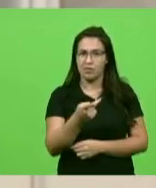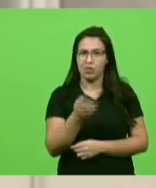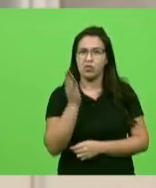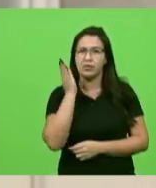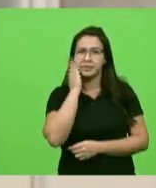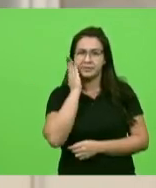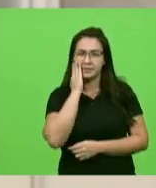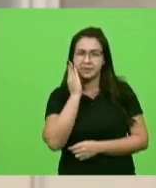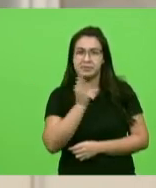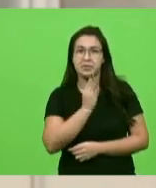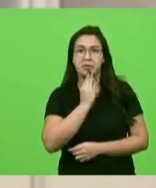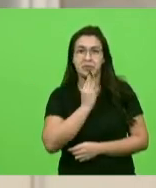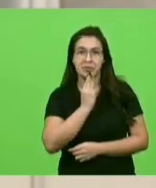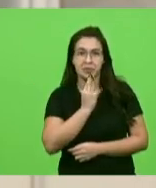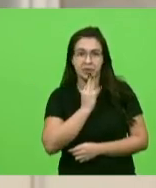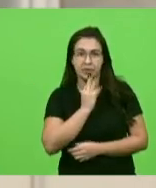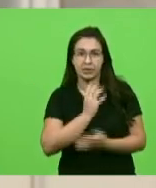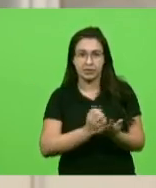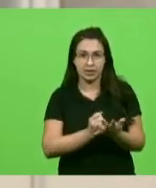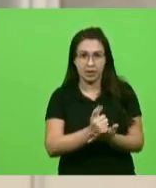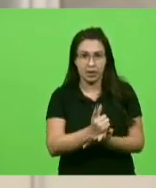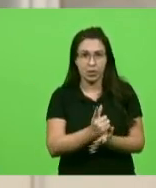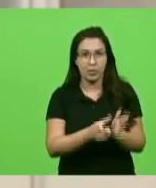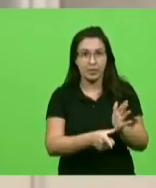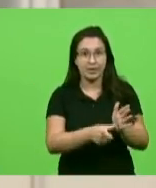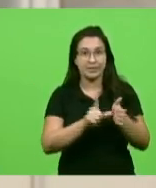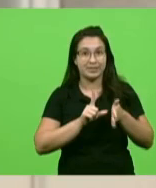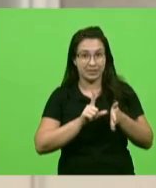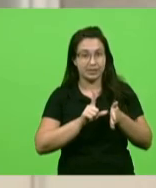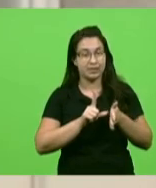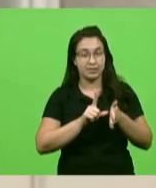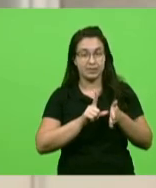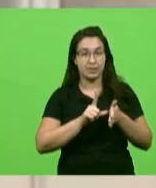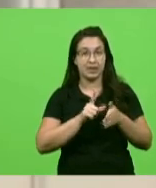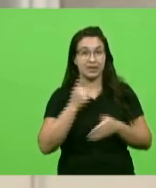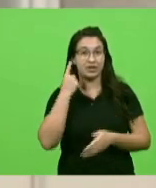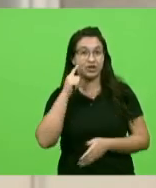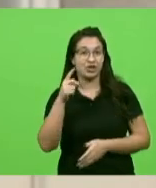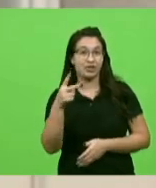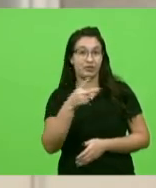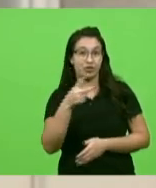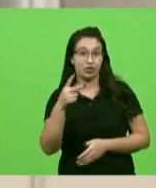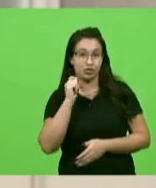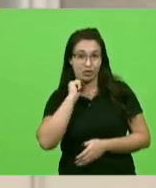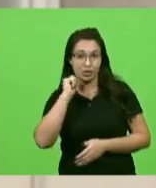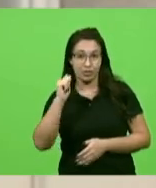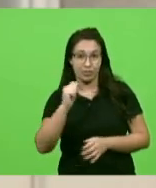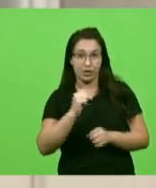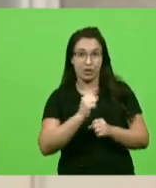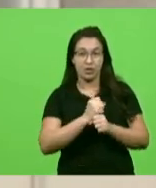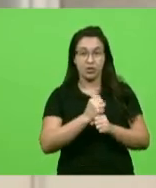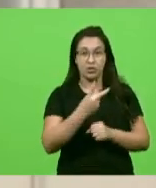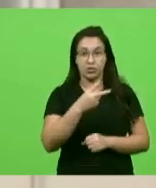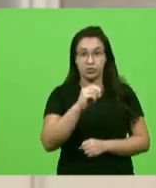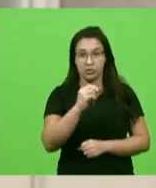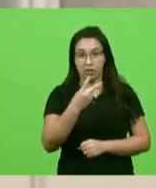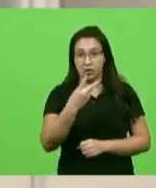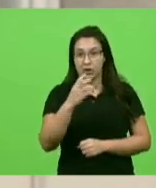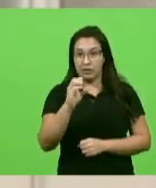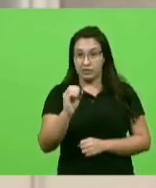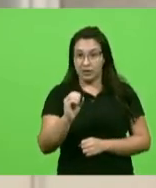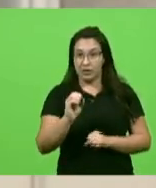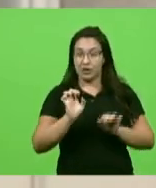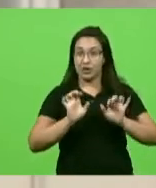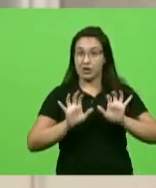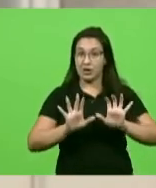tomado conhecimento da compra um pagamento de espada somente no dia vinte e dois de abril e2020 o que